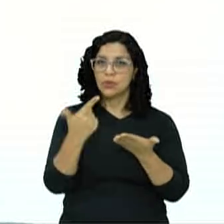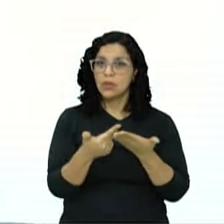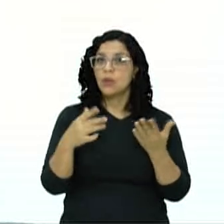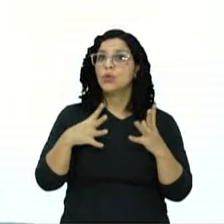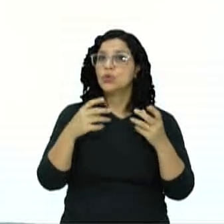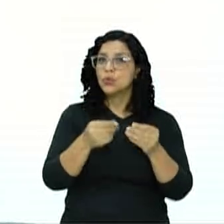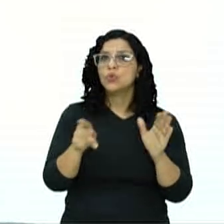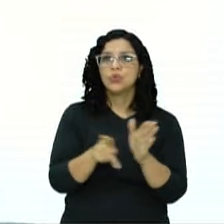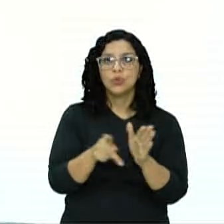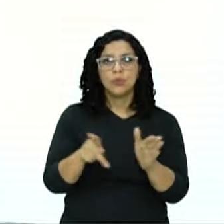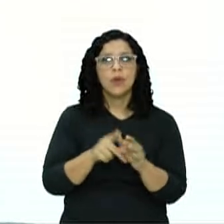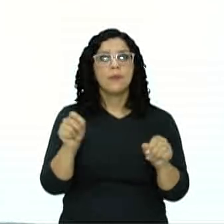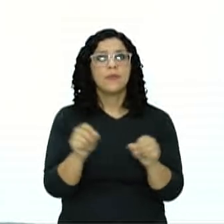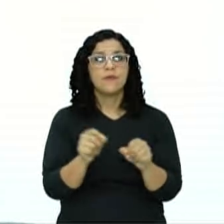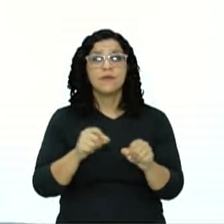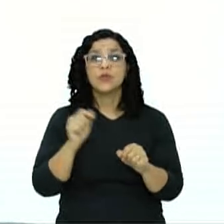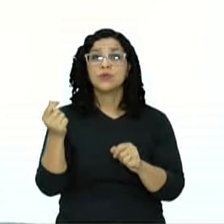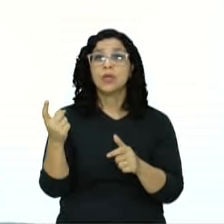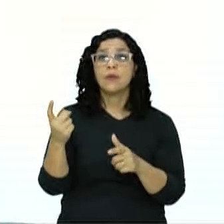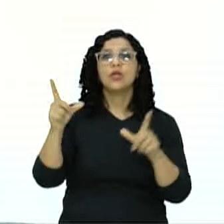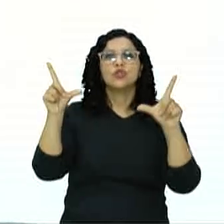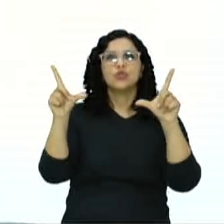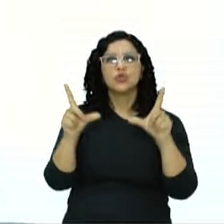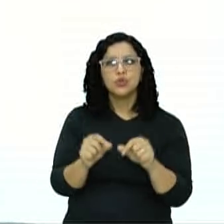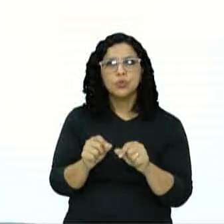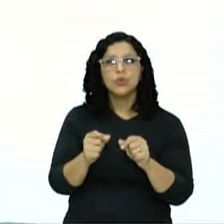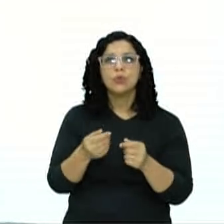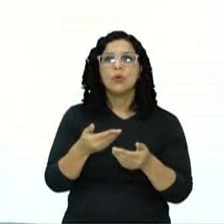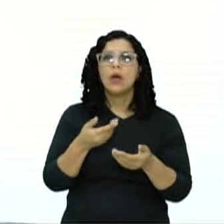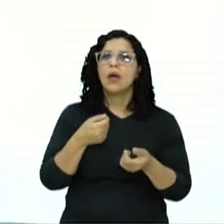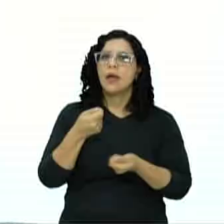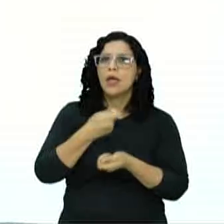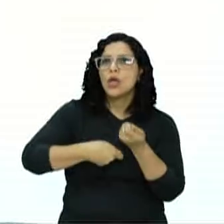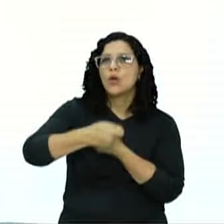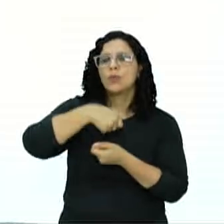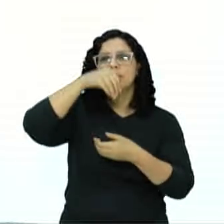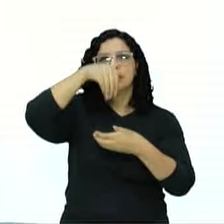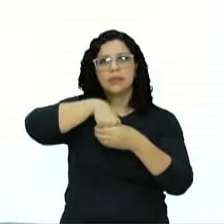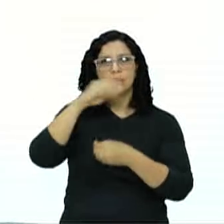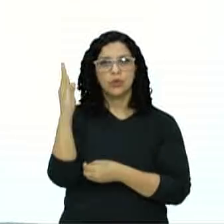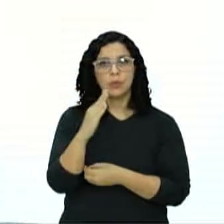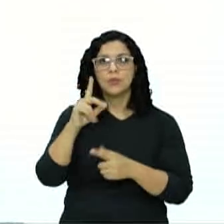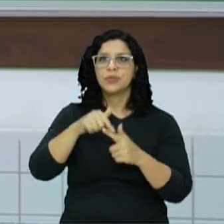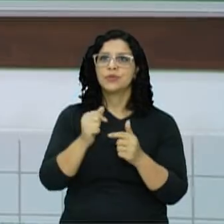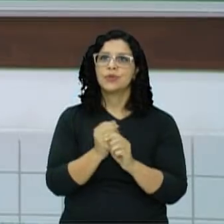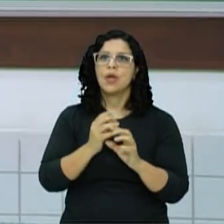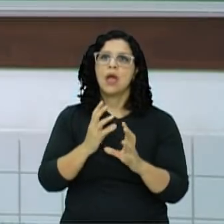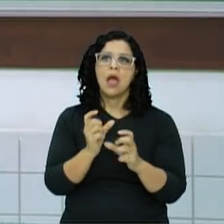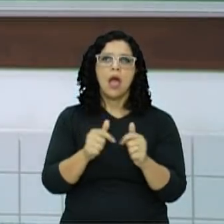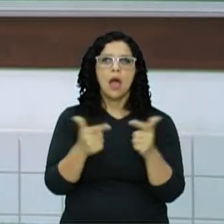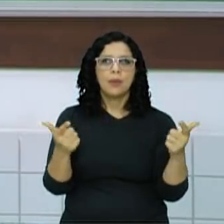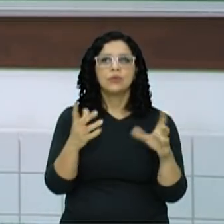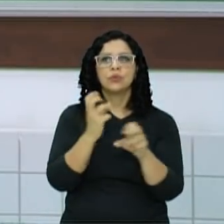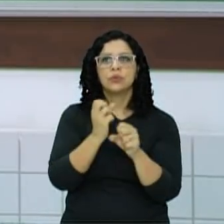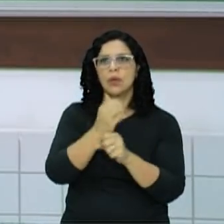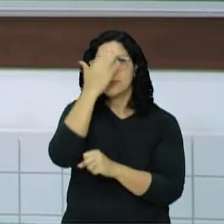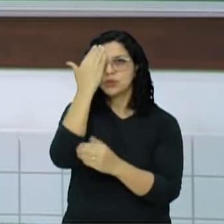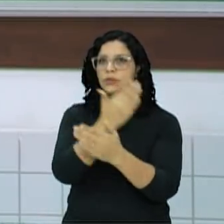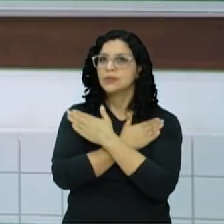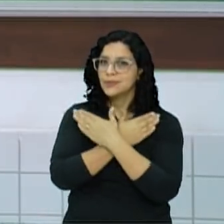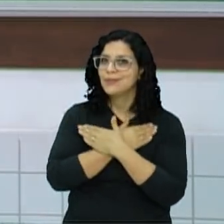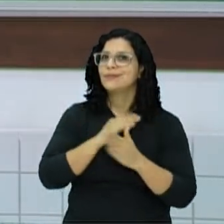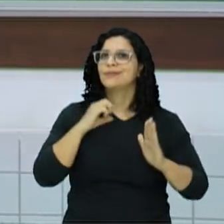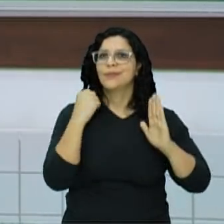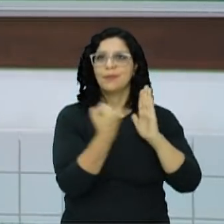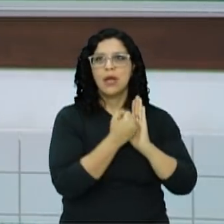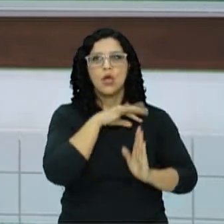tudo gerou uma diminuição da atividade econômica e, claro, um aumento do desemprego, uma marca aí para o governo do